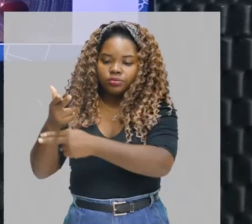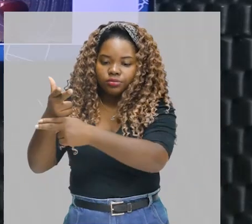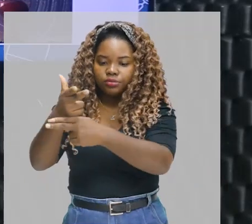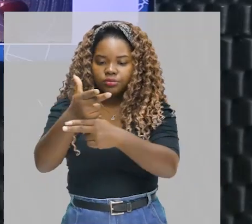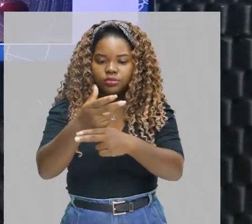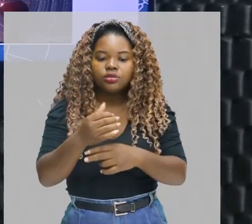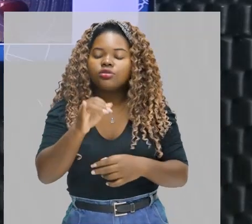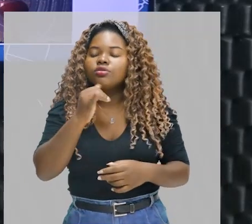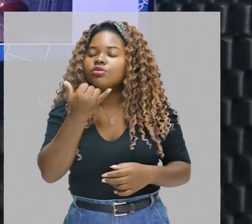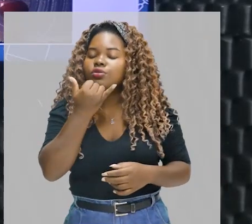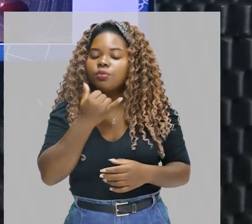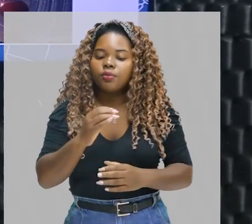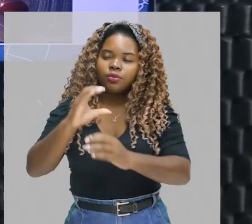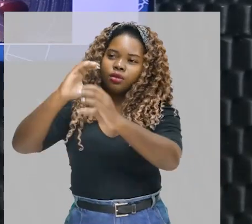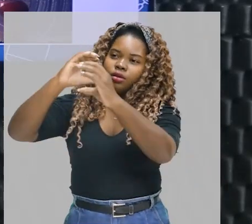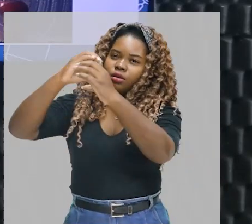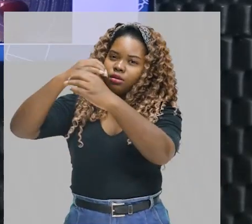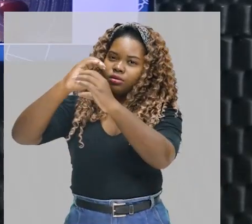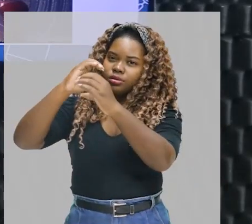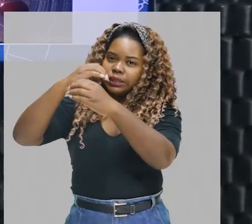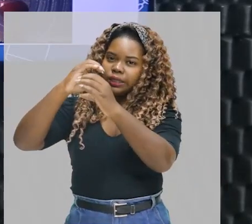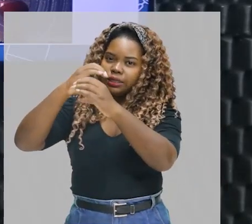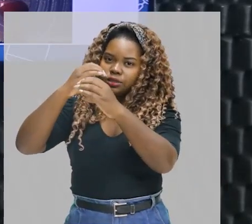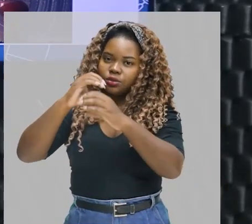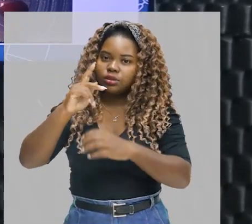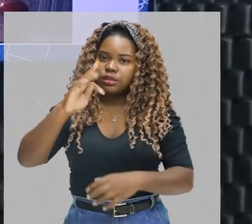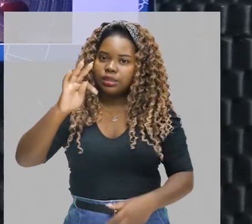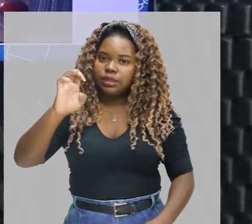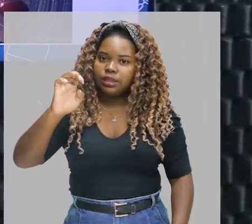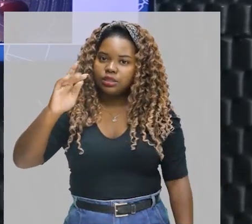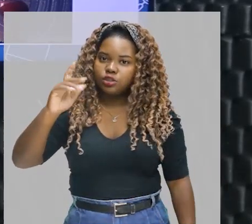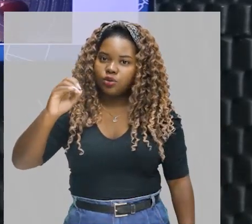fazer esse tipo de observação. Tá ok? Então,